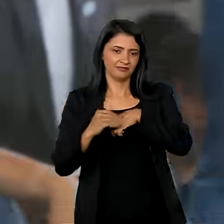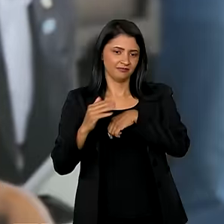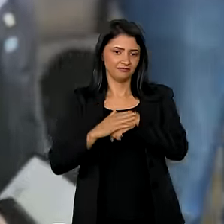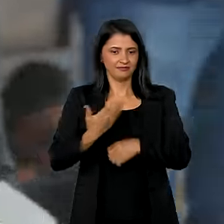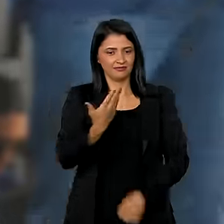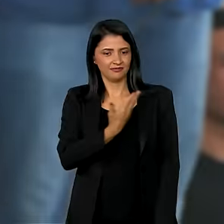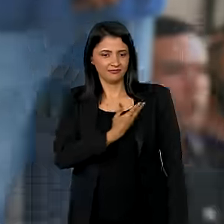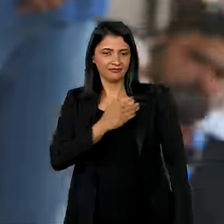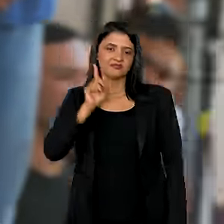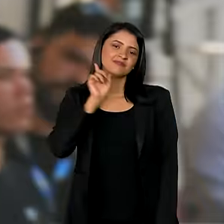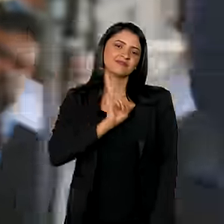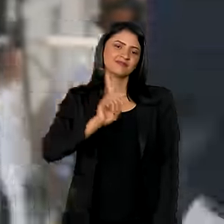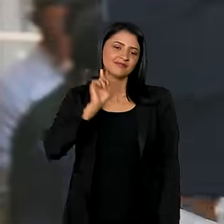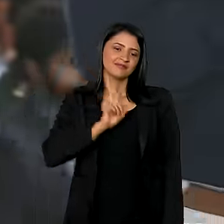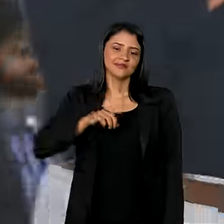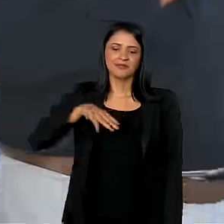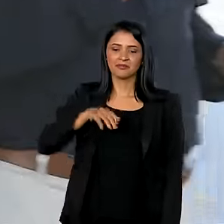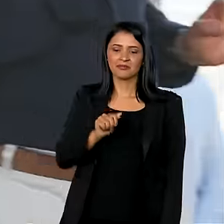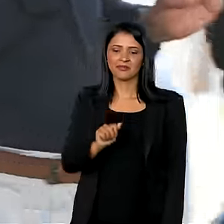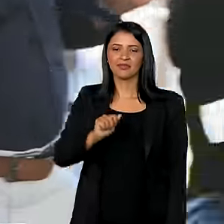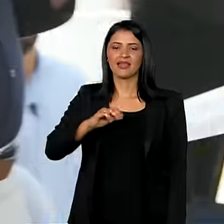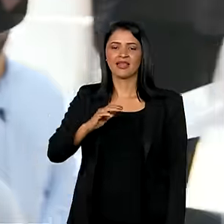companheira mineira Macaé,